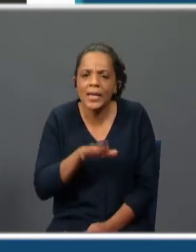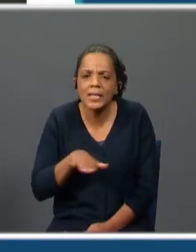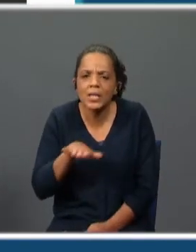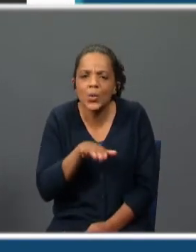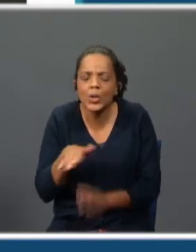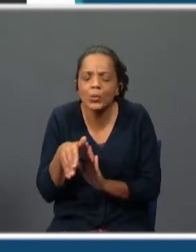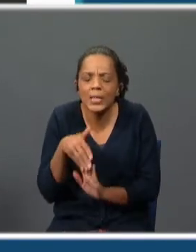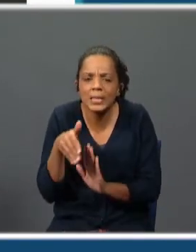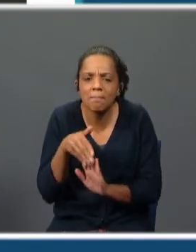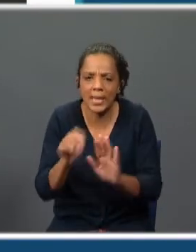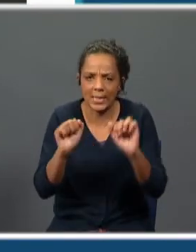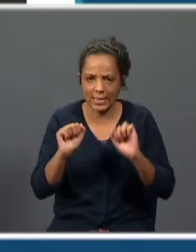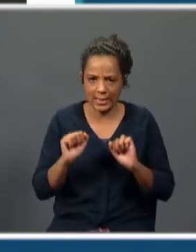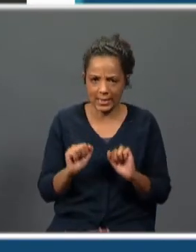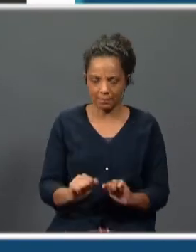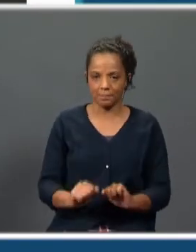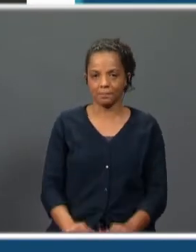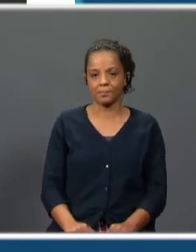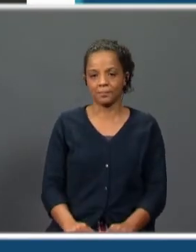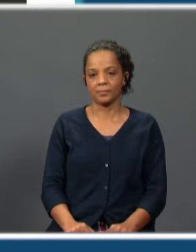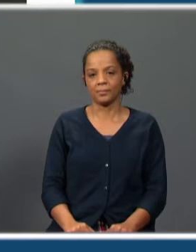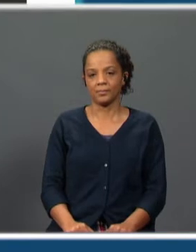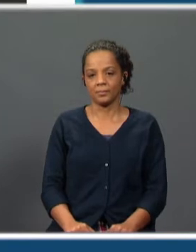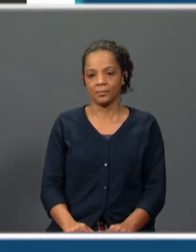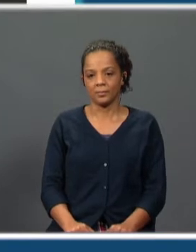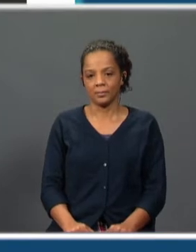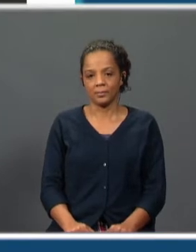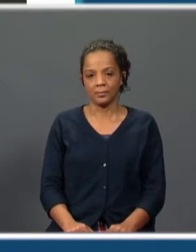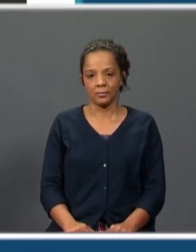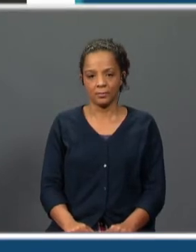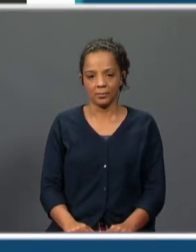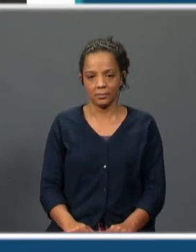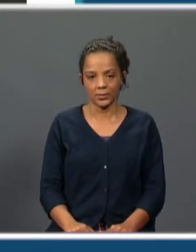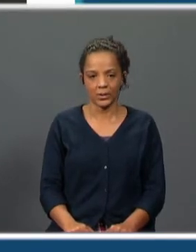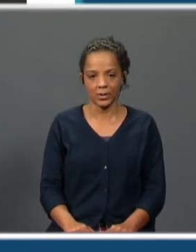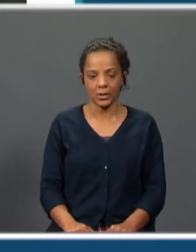tanta pressa? Perguntou-lhe a formiga.